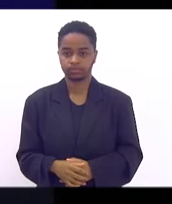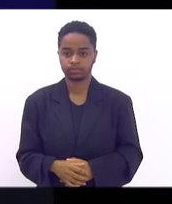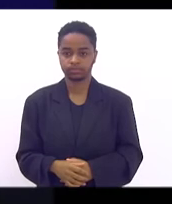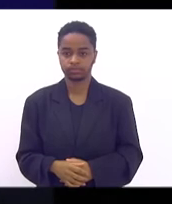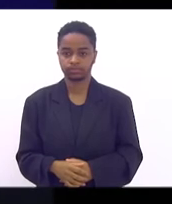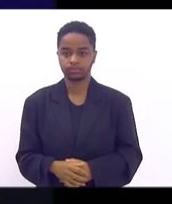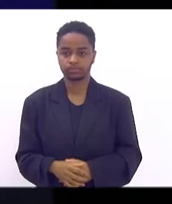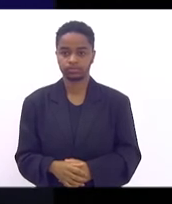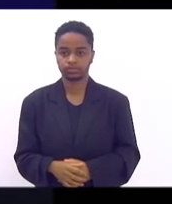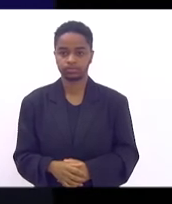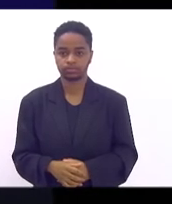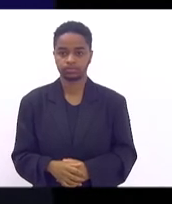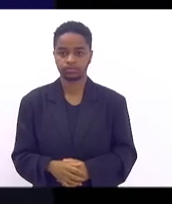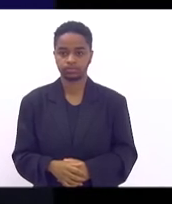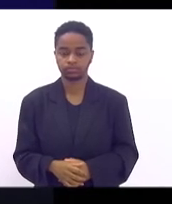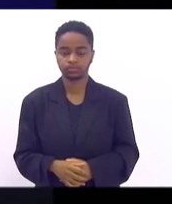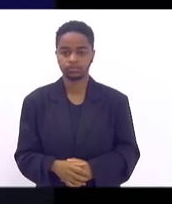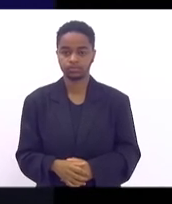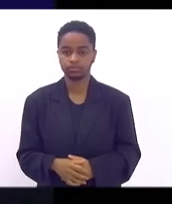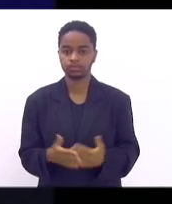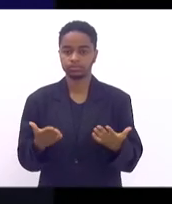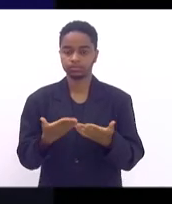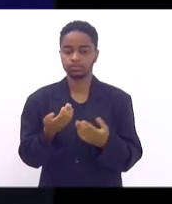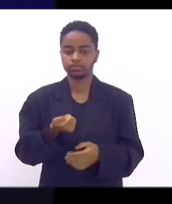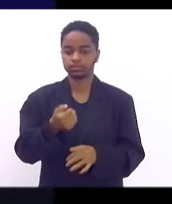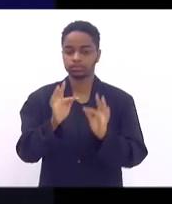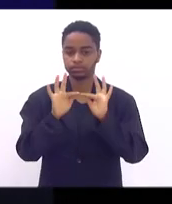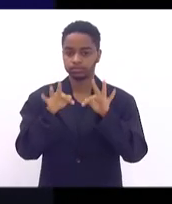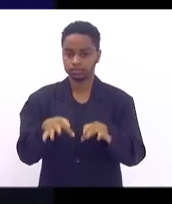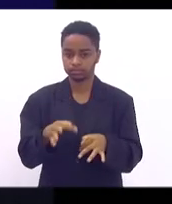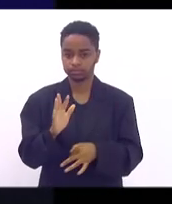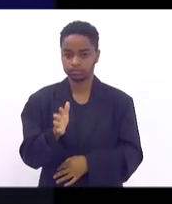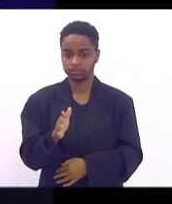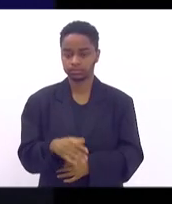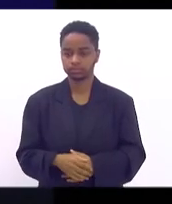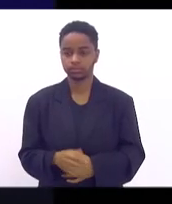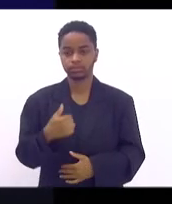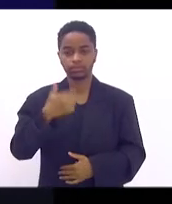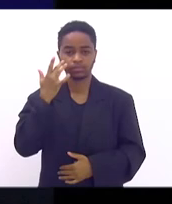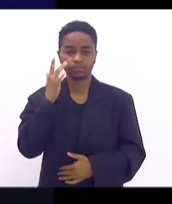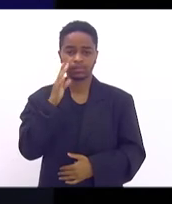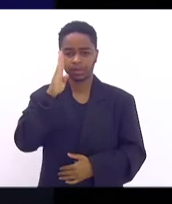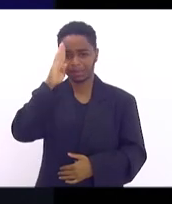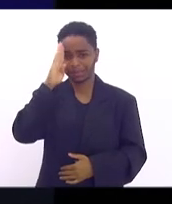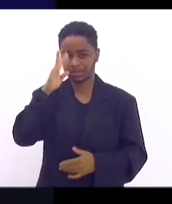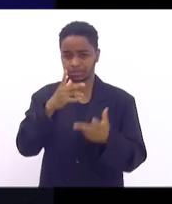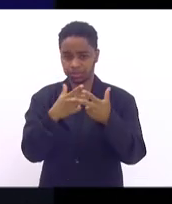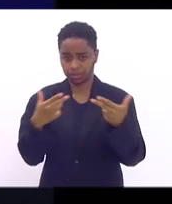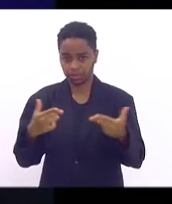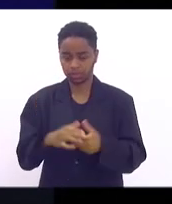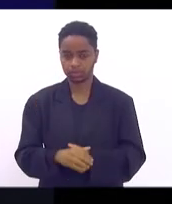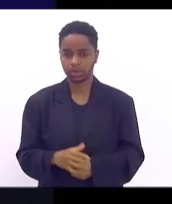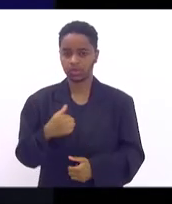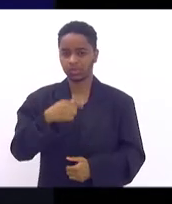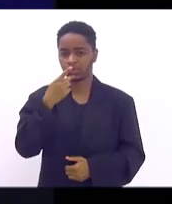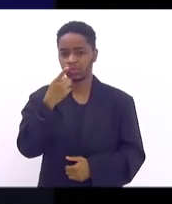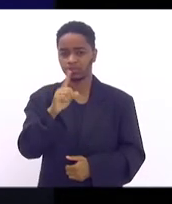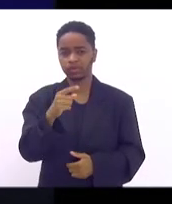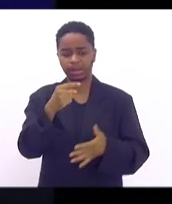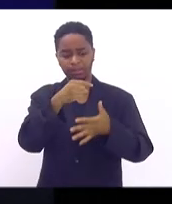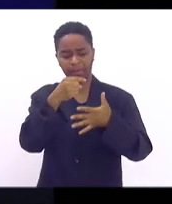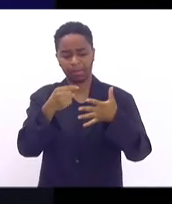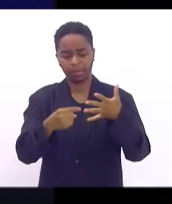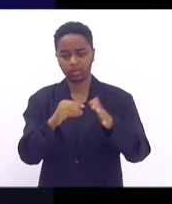favor? Já finalizando, eu acho que essa é a principal questão, né? Eu não falei de todos os impactos ali